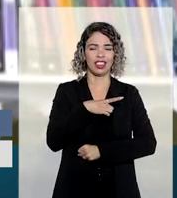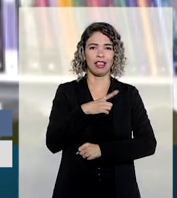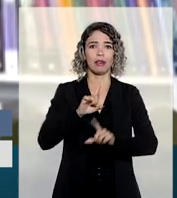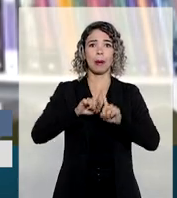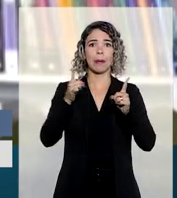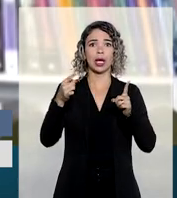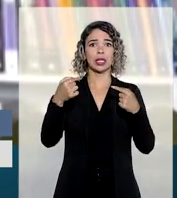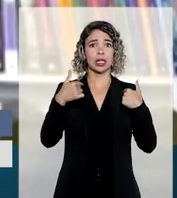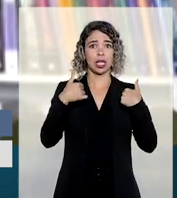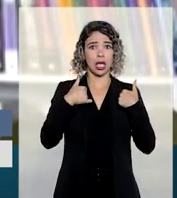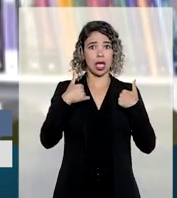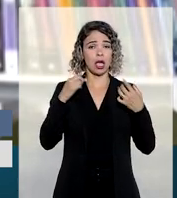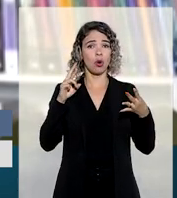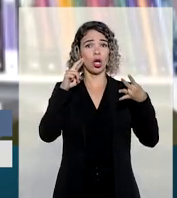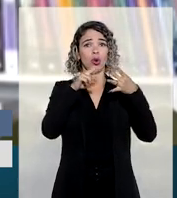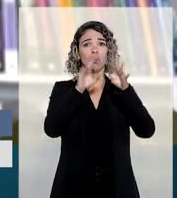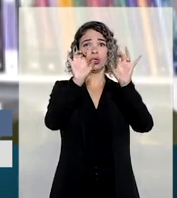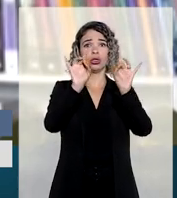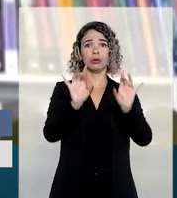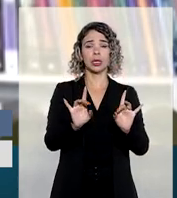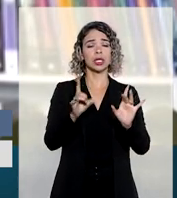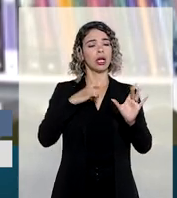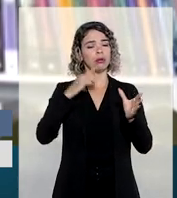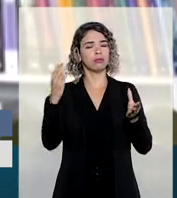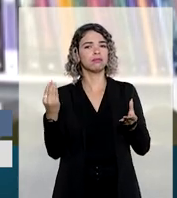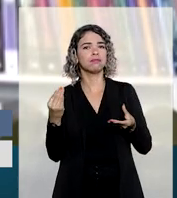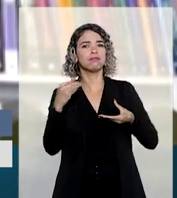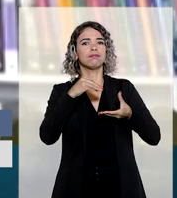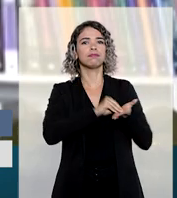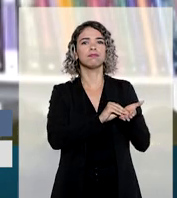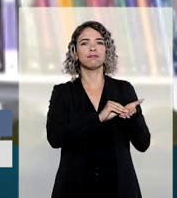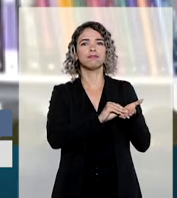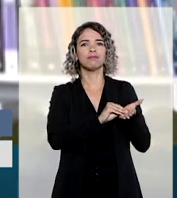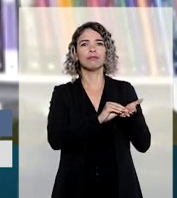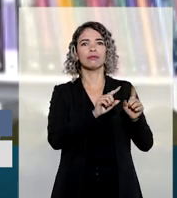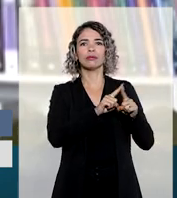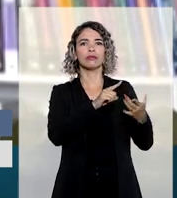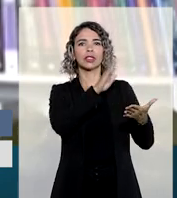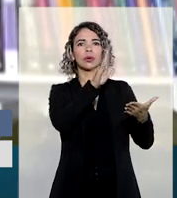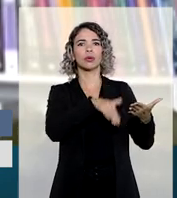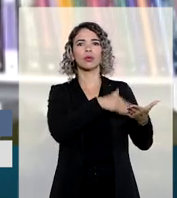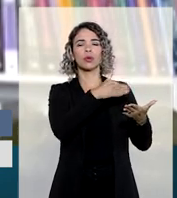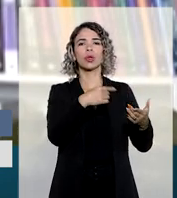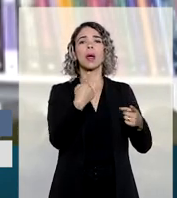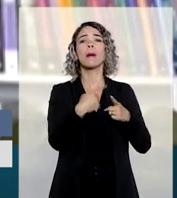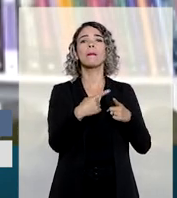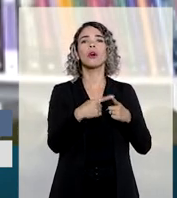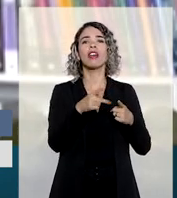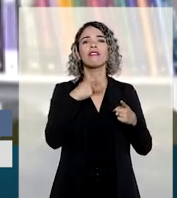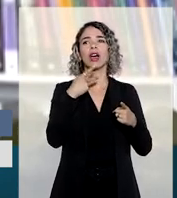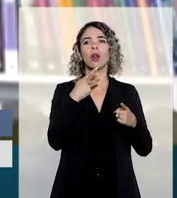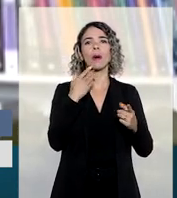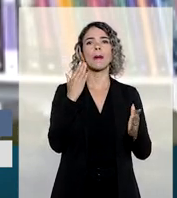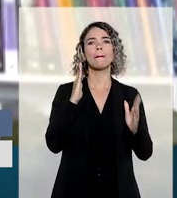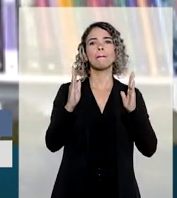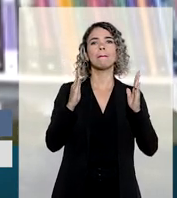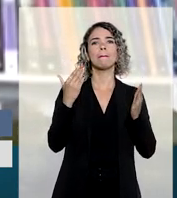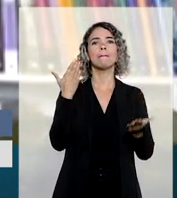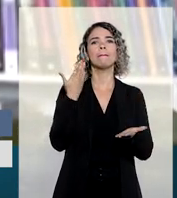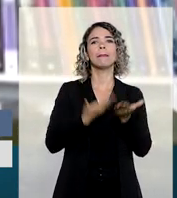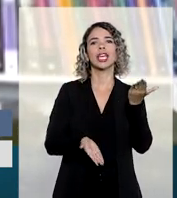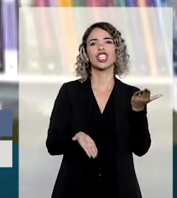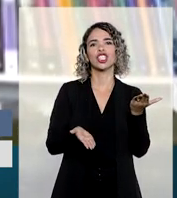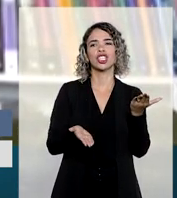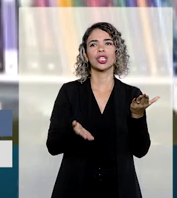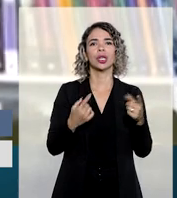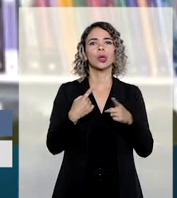especial, e quando eu faço o recurso especial, o meu recurso especial tem seguimento negado, porque eu teria perdido do prazo para esse recurso, porque aqueles EDs não